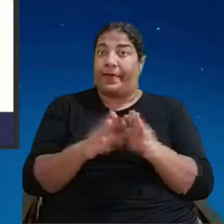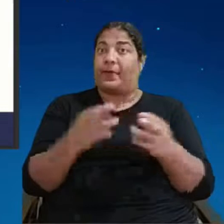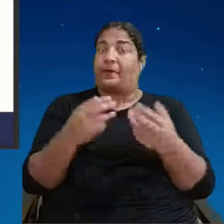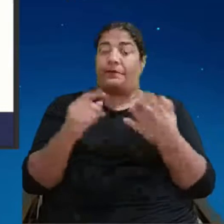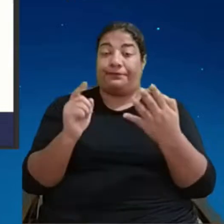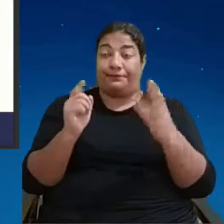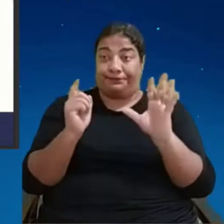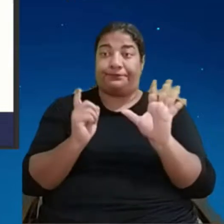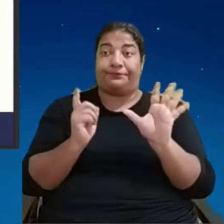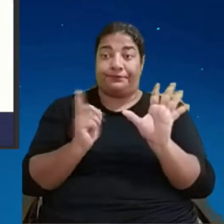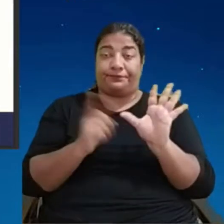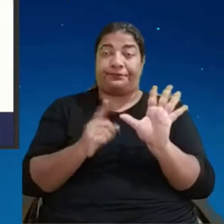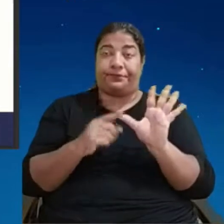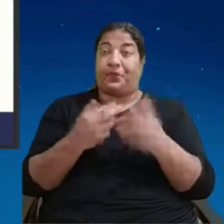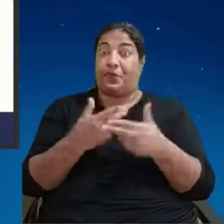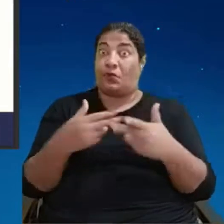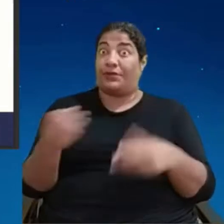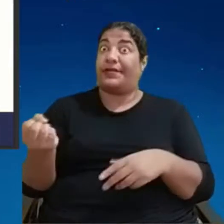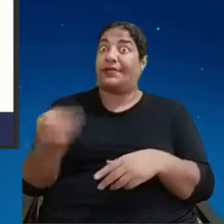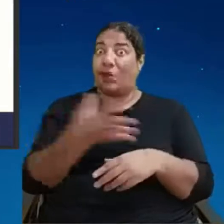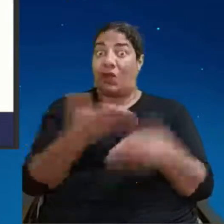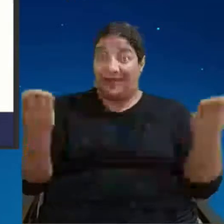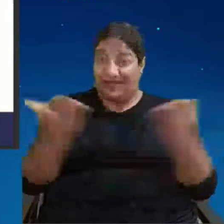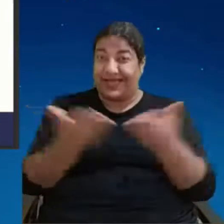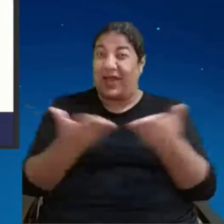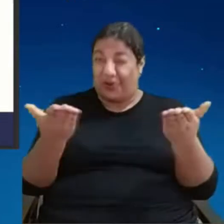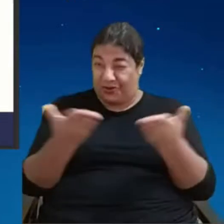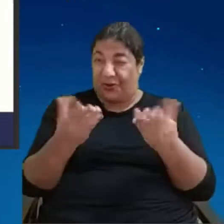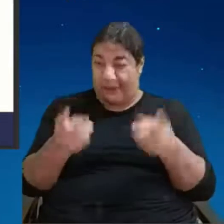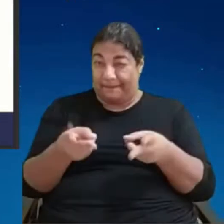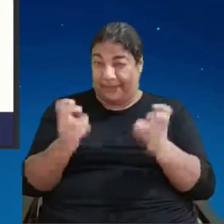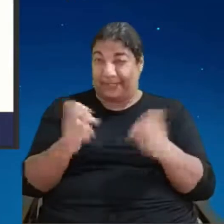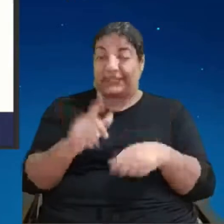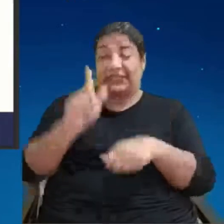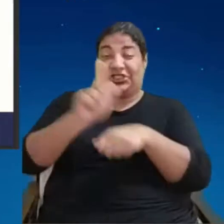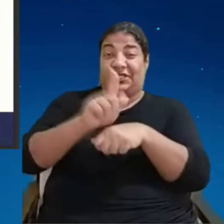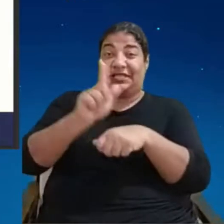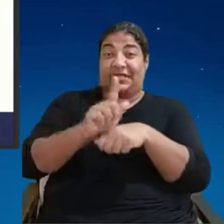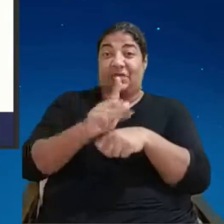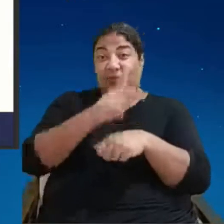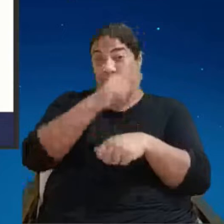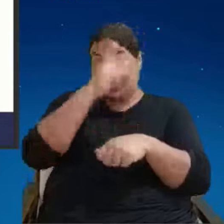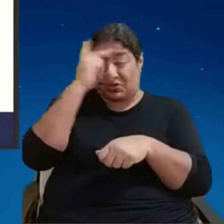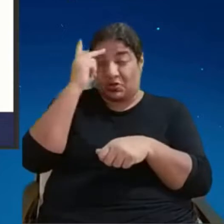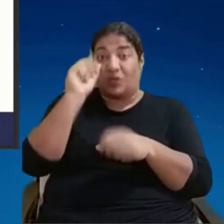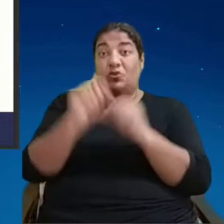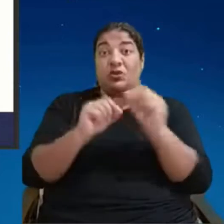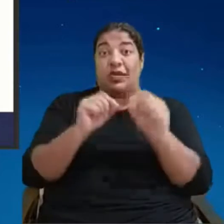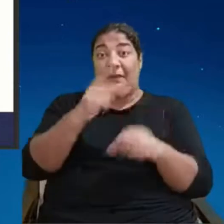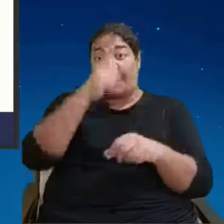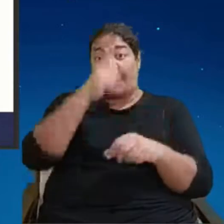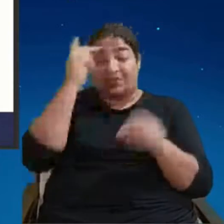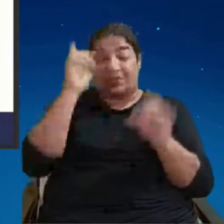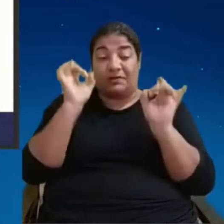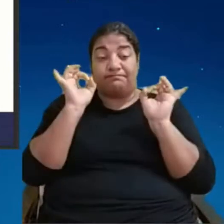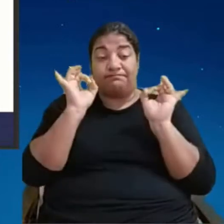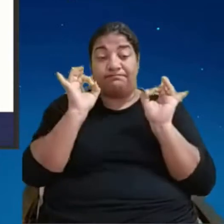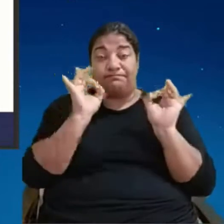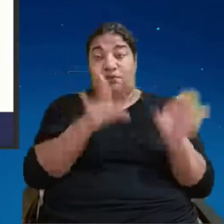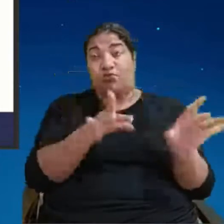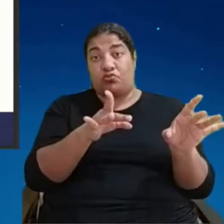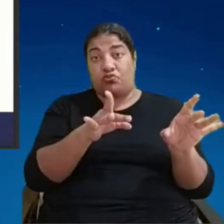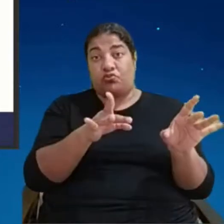a nossa gestão de pessoas, que são as demissões silenciosas, o quit quiet, o quit fire